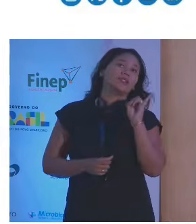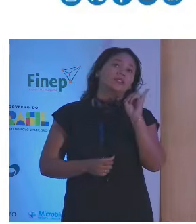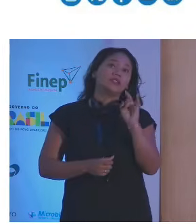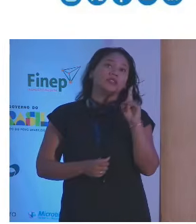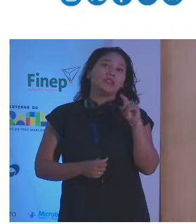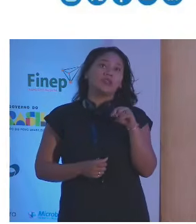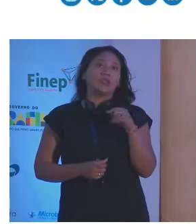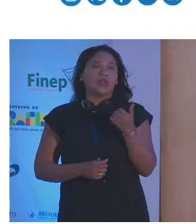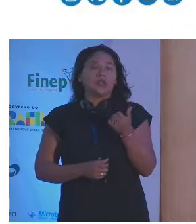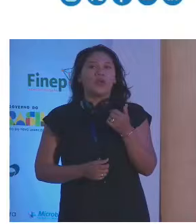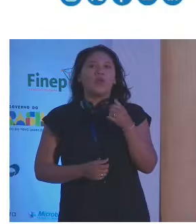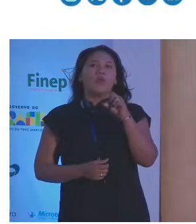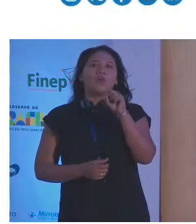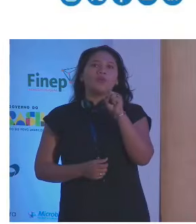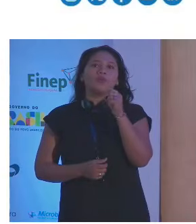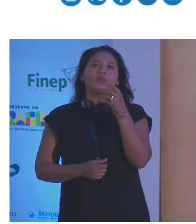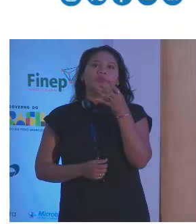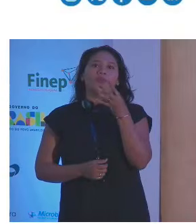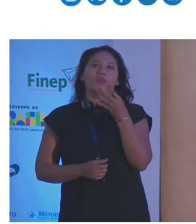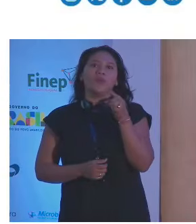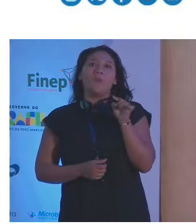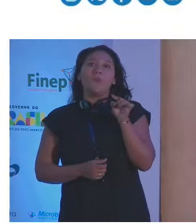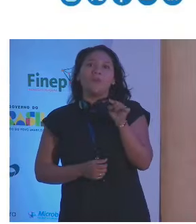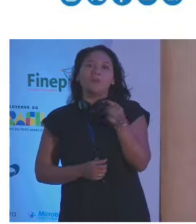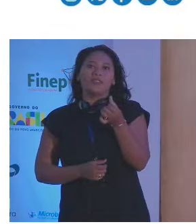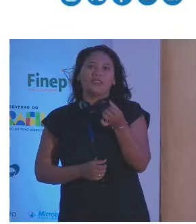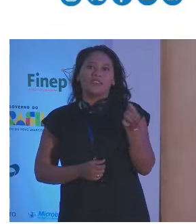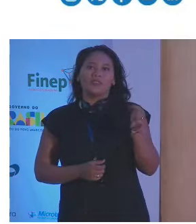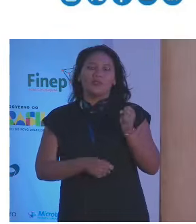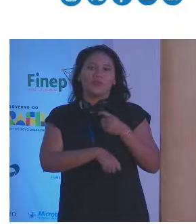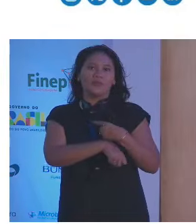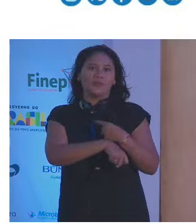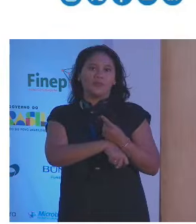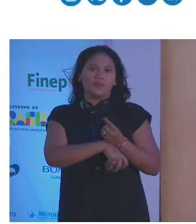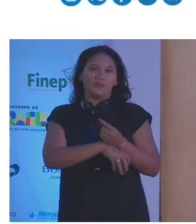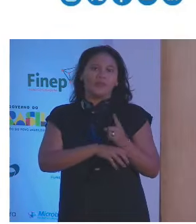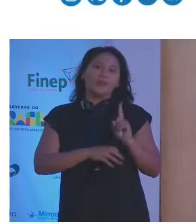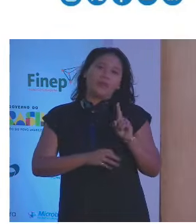tem 84.600 segundos, né, a gente chega a um valor,